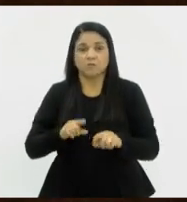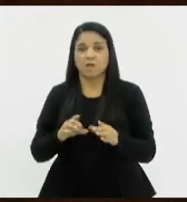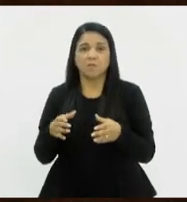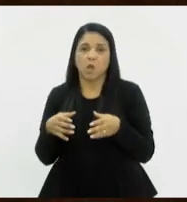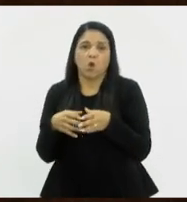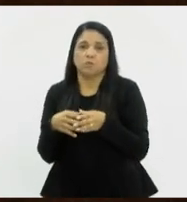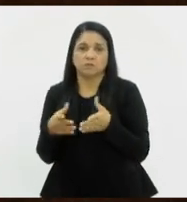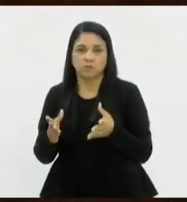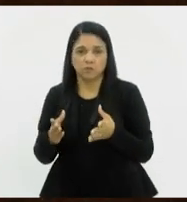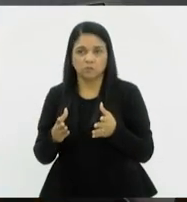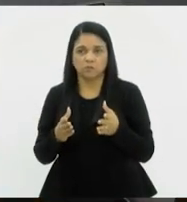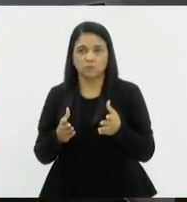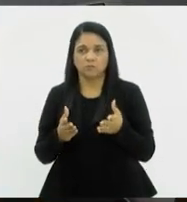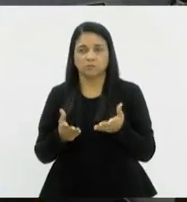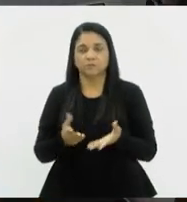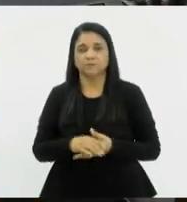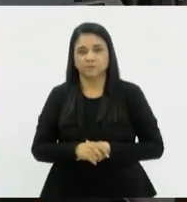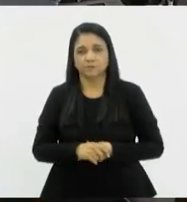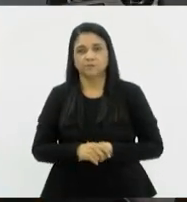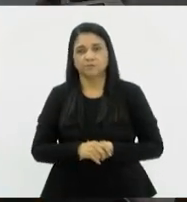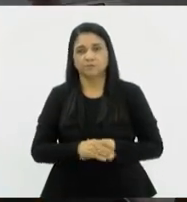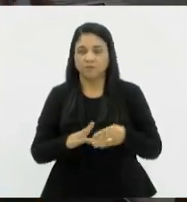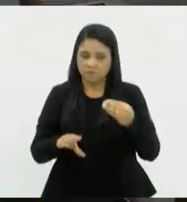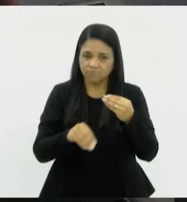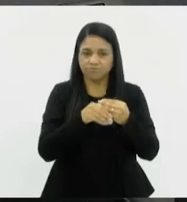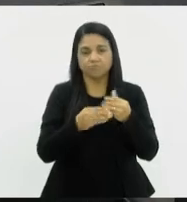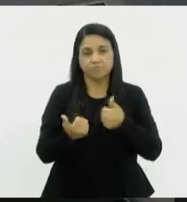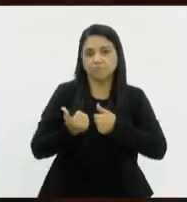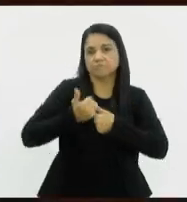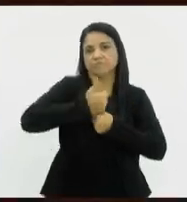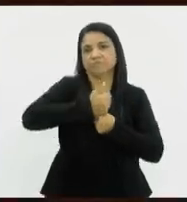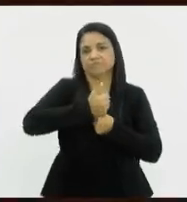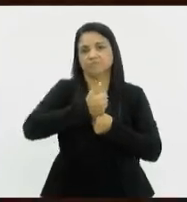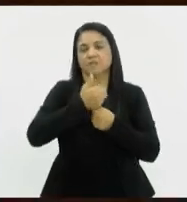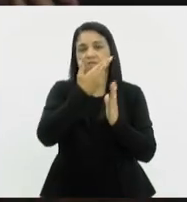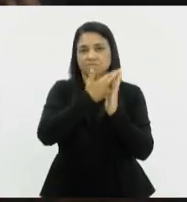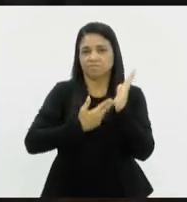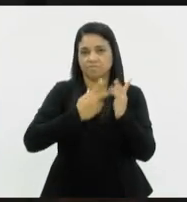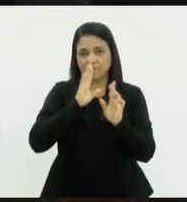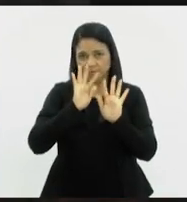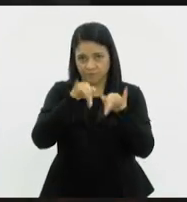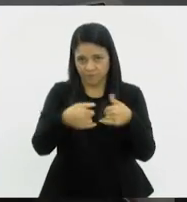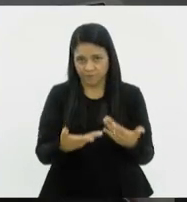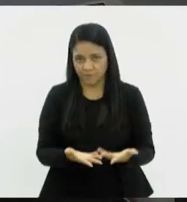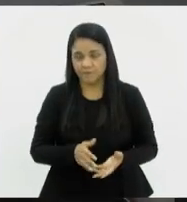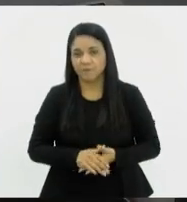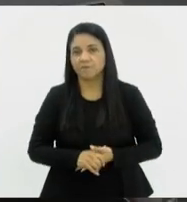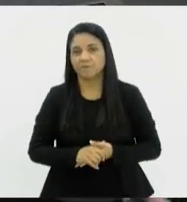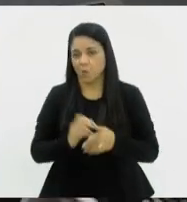comissão, retiraria as emendas. Concluindo para o substitutivo, forma final de redação. Ok, então. Ok.